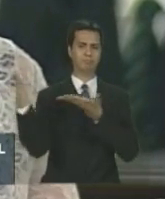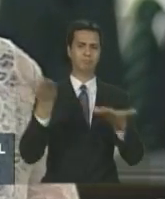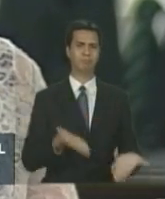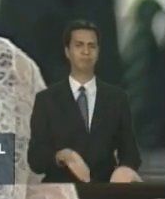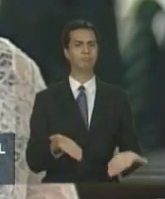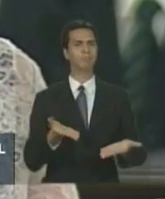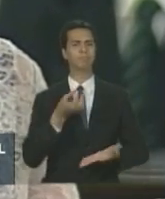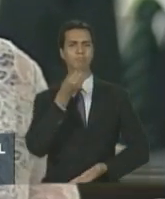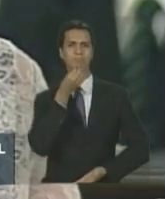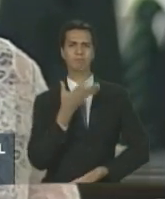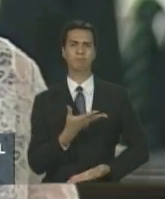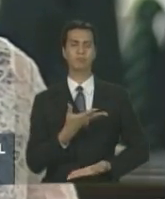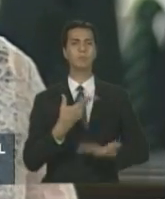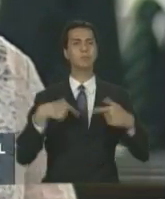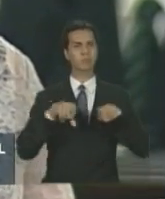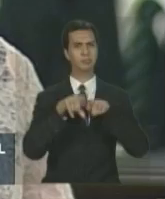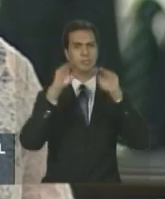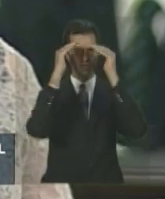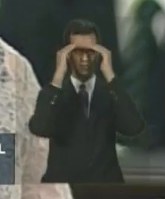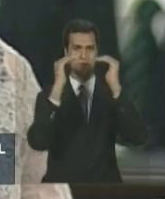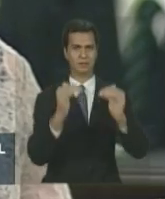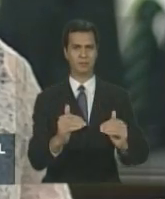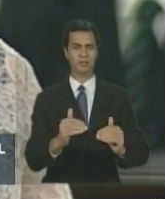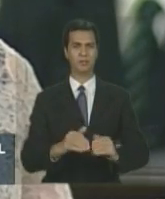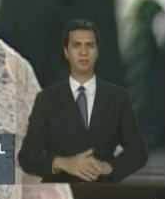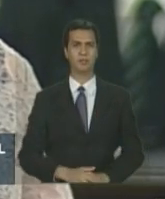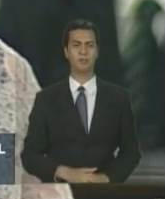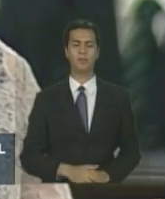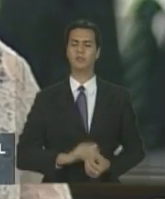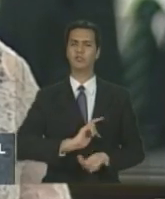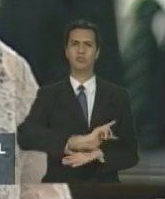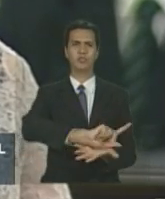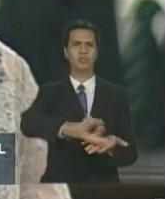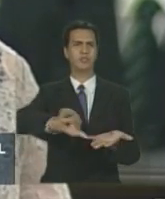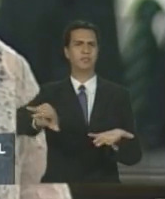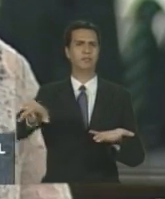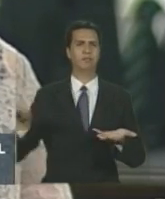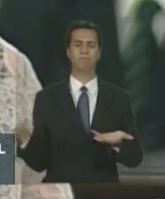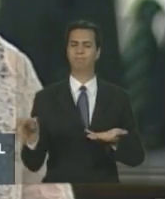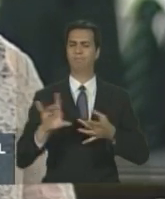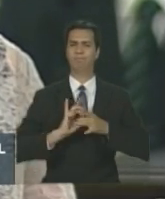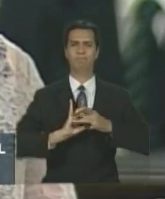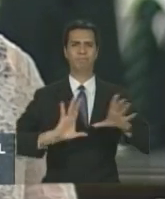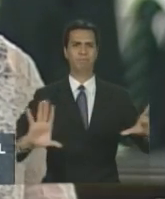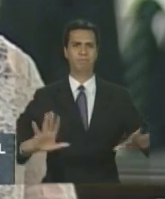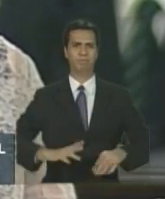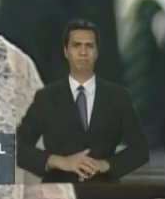respeitar algo fundamental, que é a diversidade.